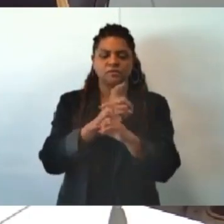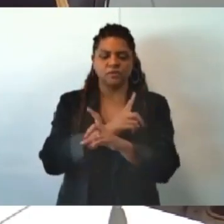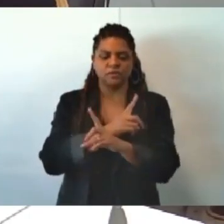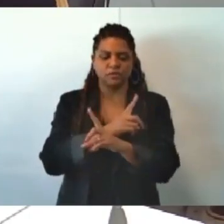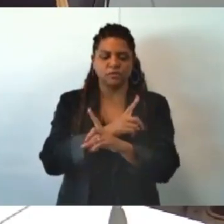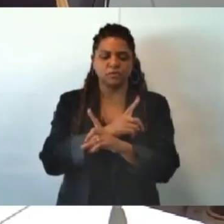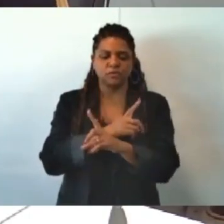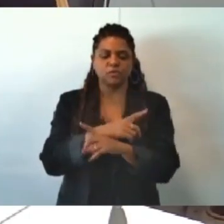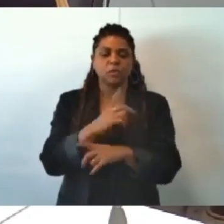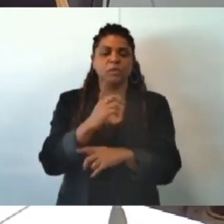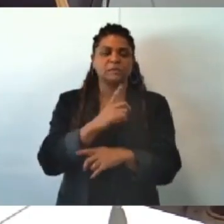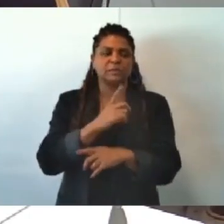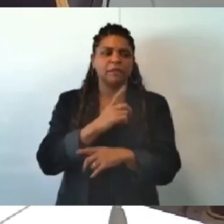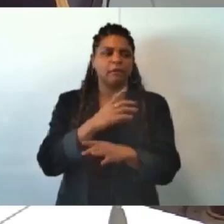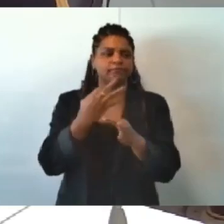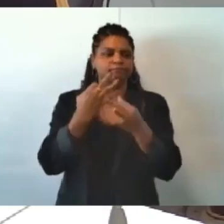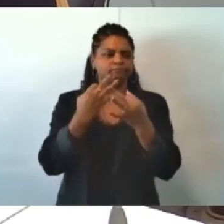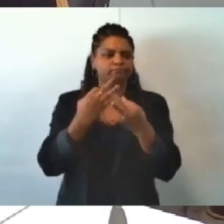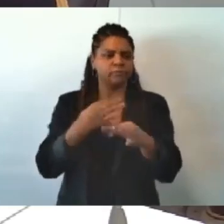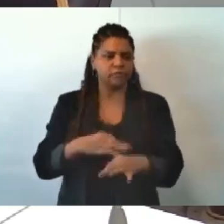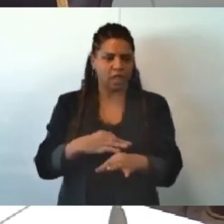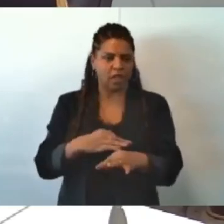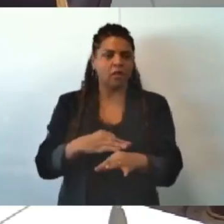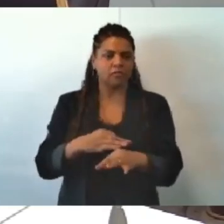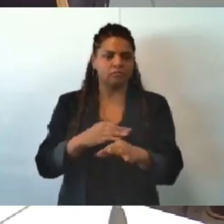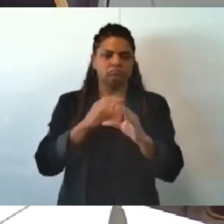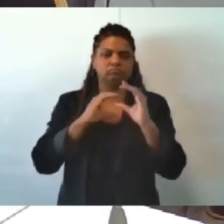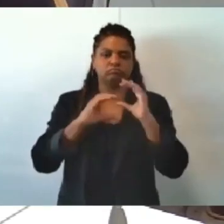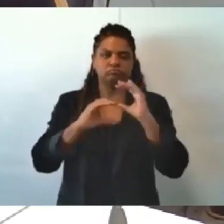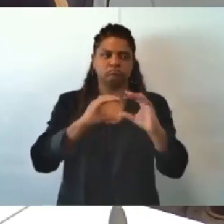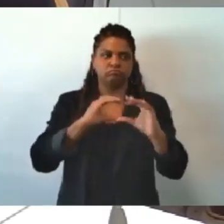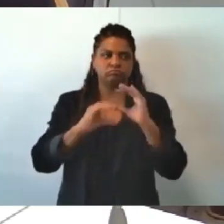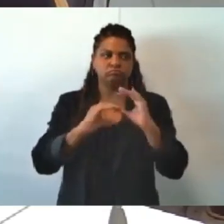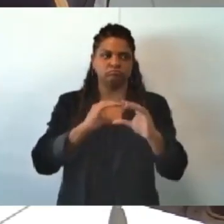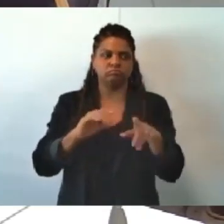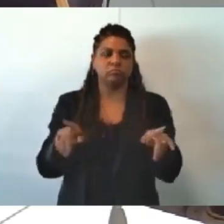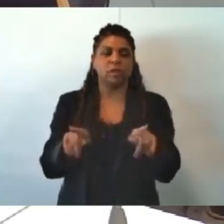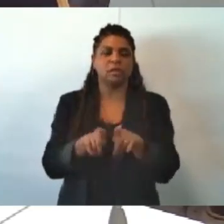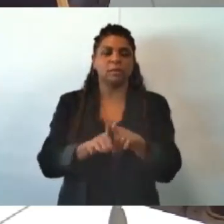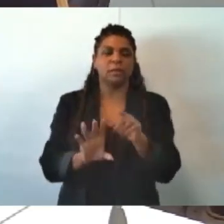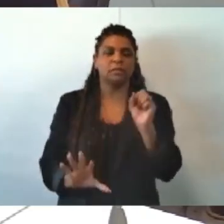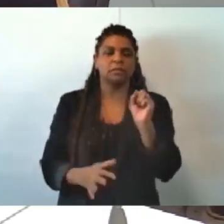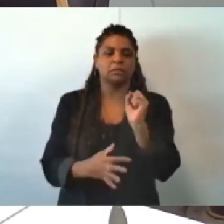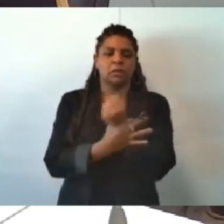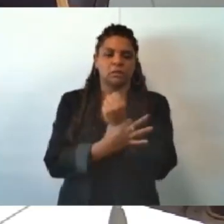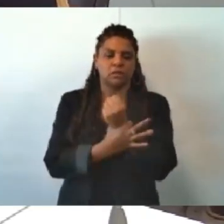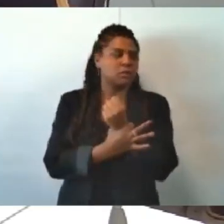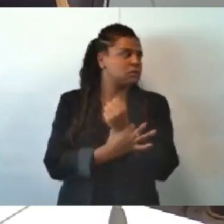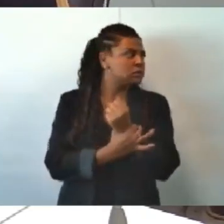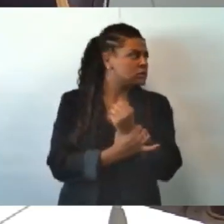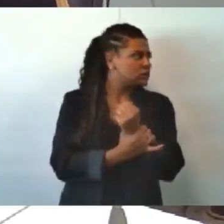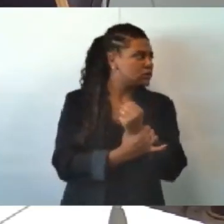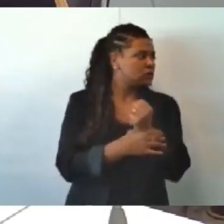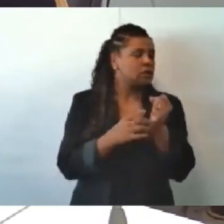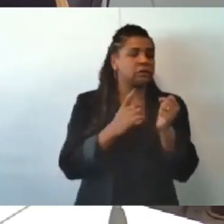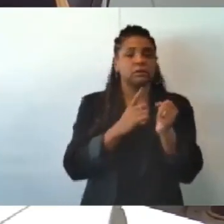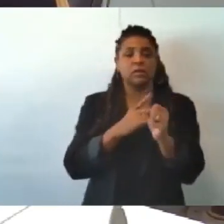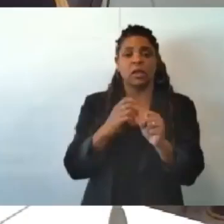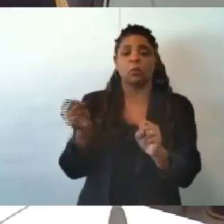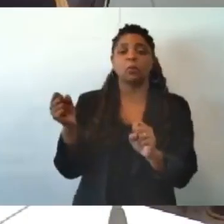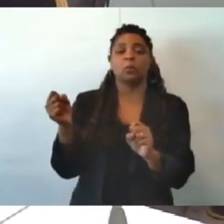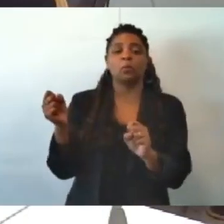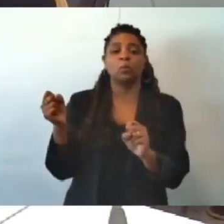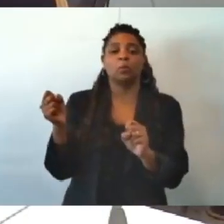o acerto, né, nas comunicações e também na segurança, né, impactando justamente a nós,